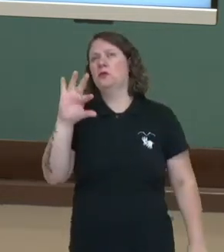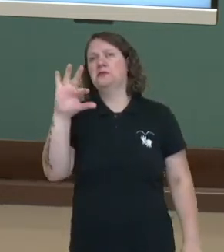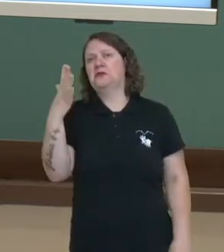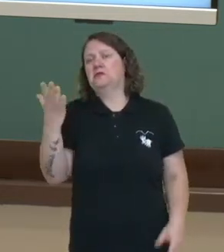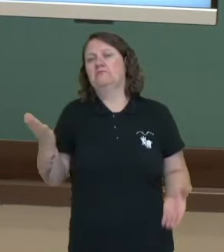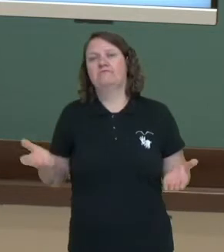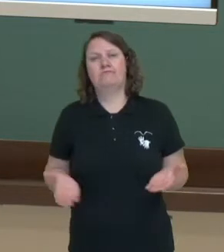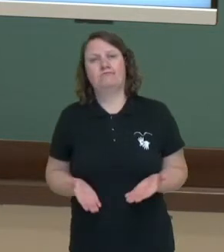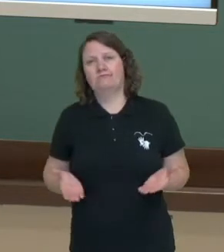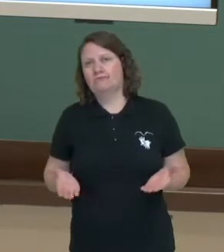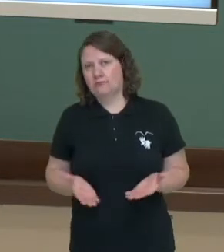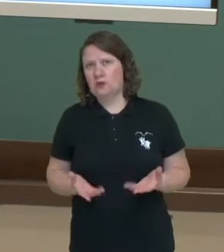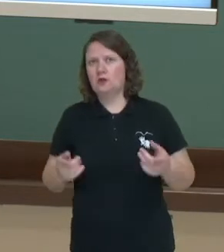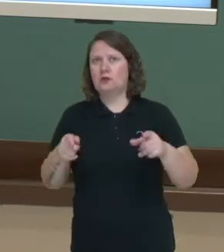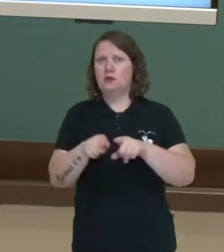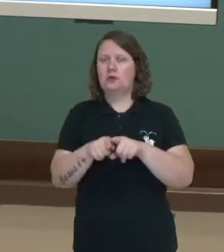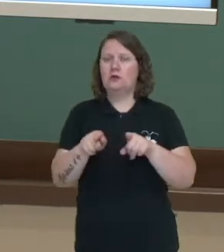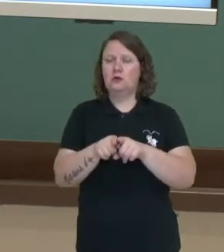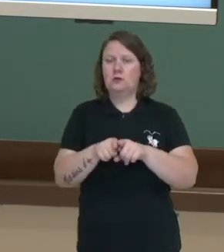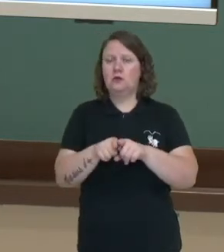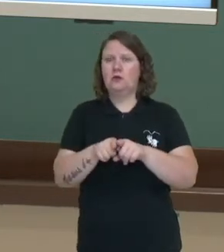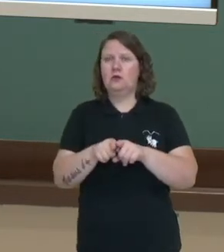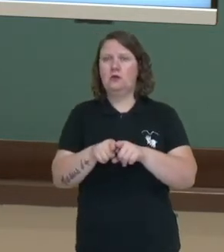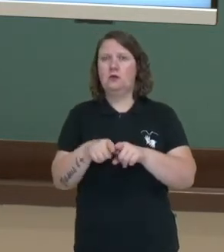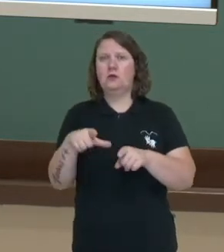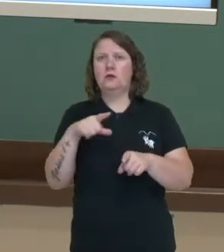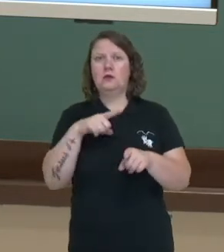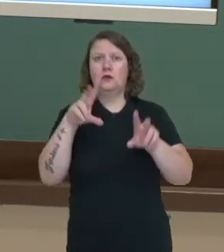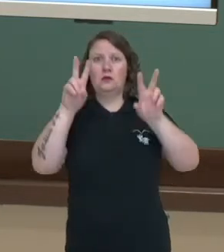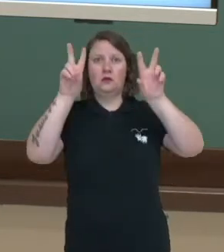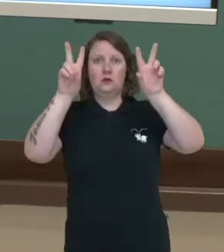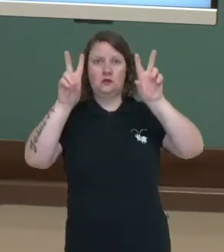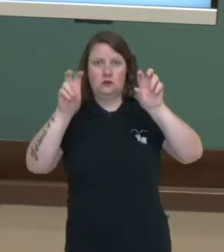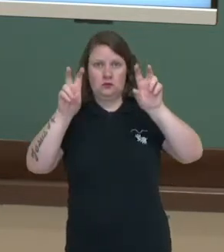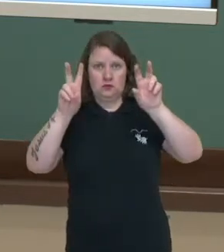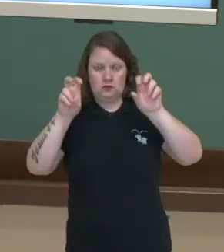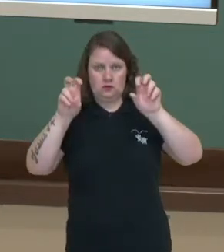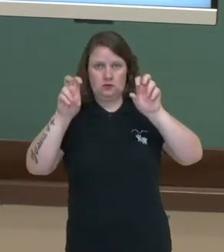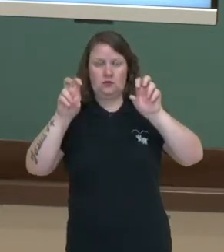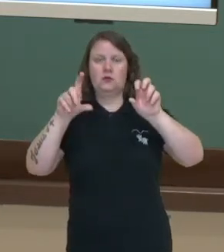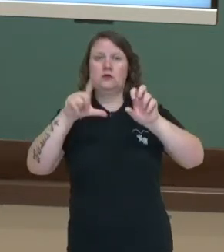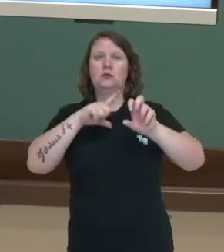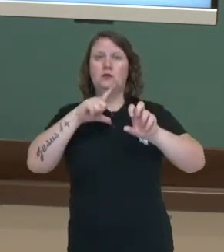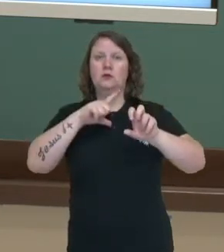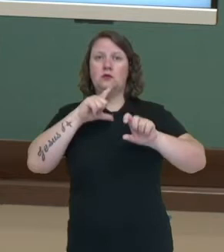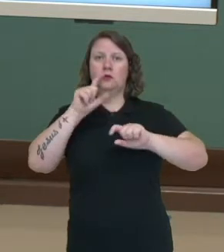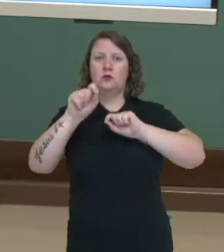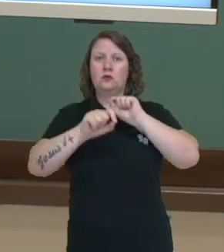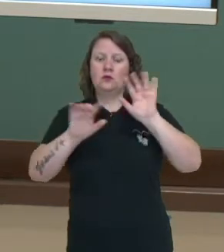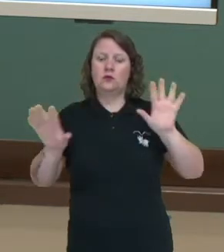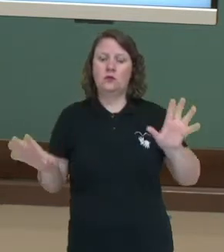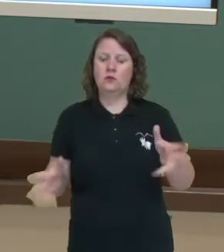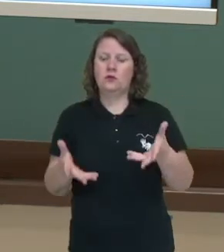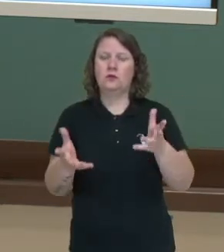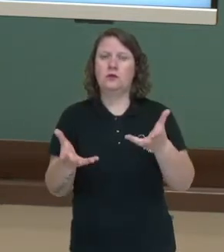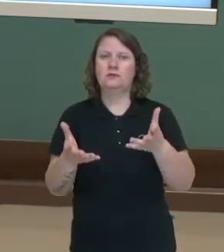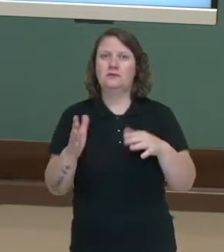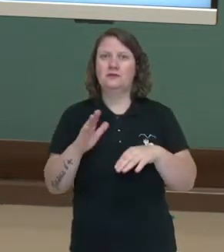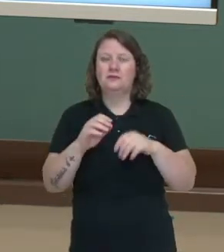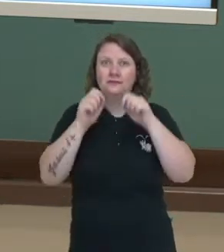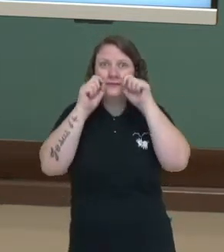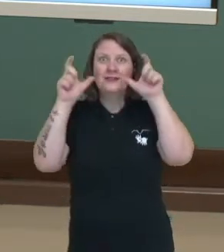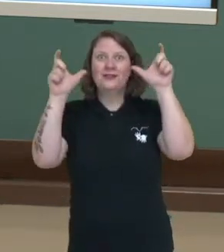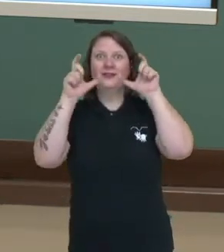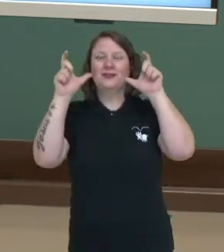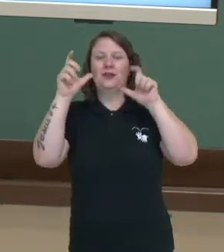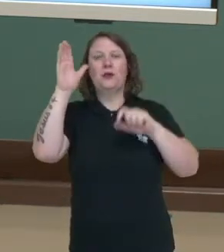atualmente. Ainda, o seu título, a sua estrutura, tem a motivação de despertar a curiosidade e mostrar